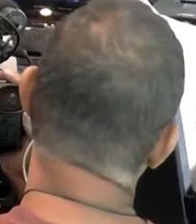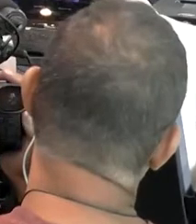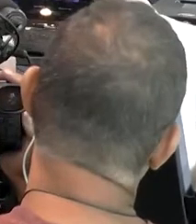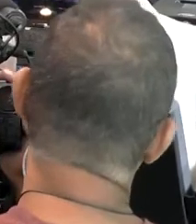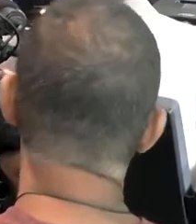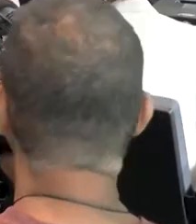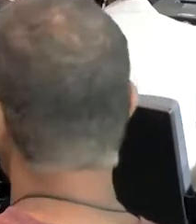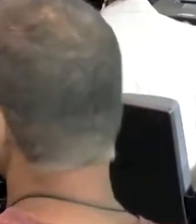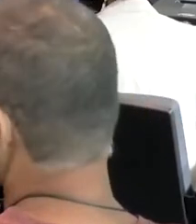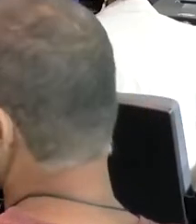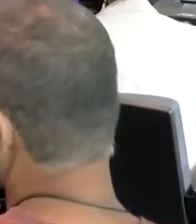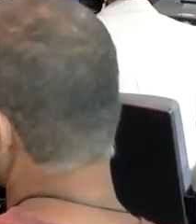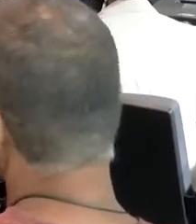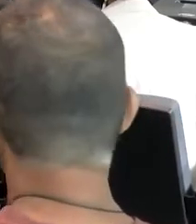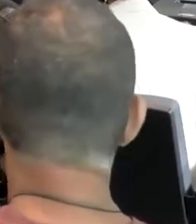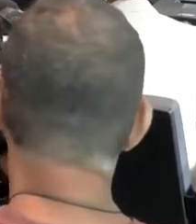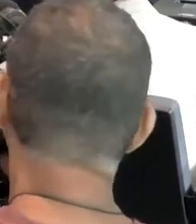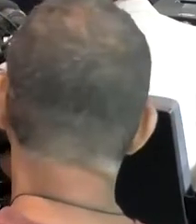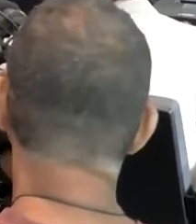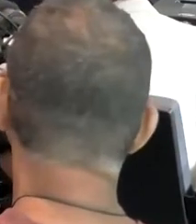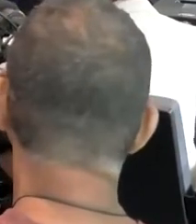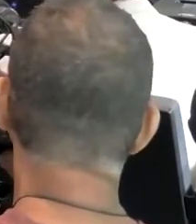objetivo é